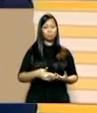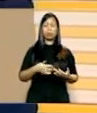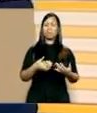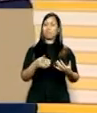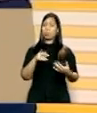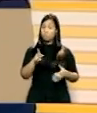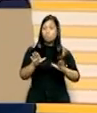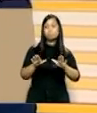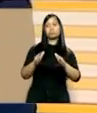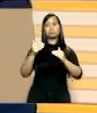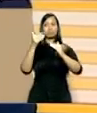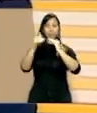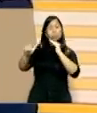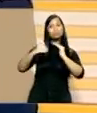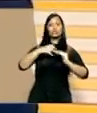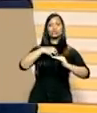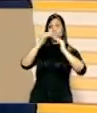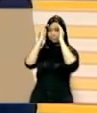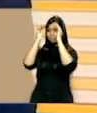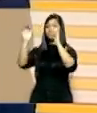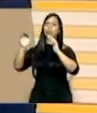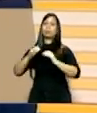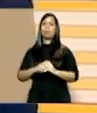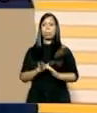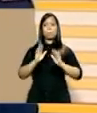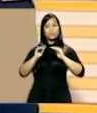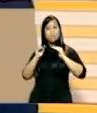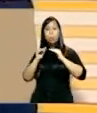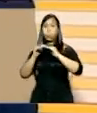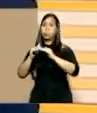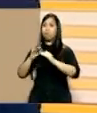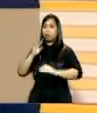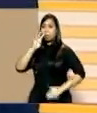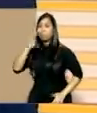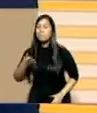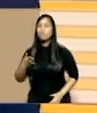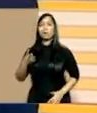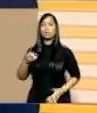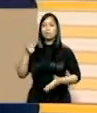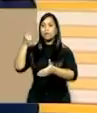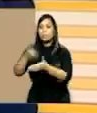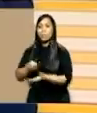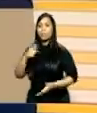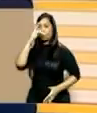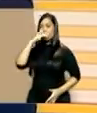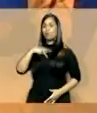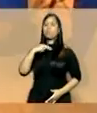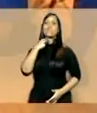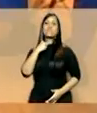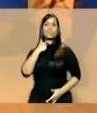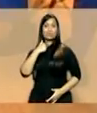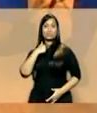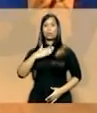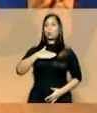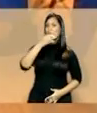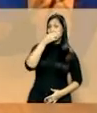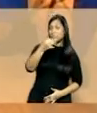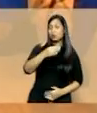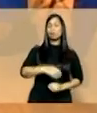discordar de você de forma respeitosa. Sim. Sem agredir ou sem querer impor sobre você a minha vontade, a minha opinião, a minha